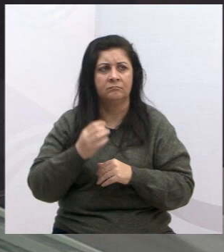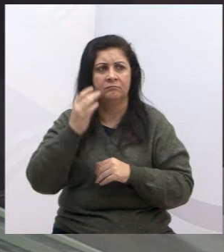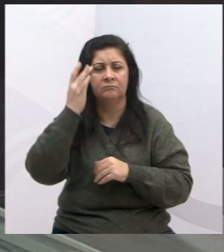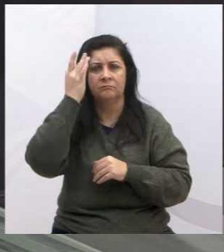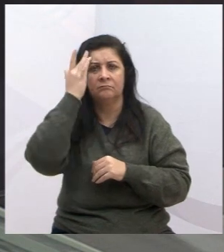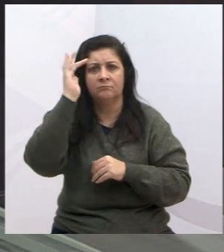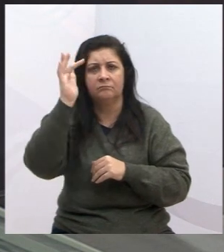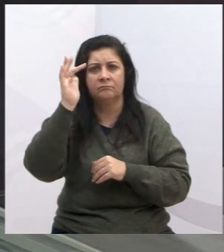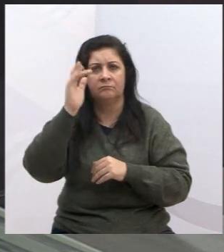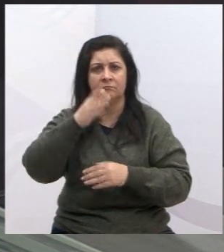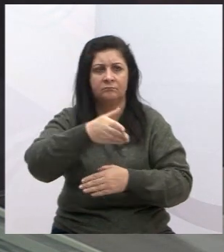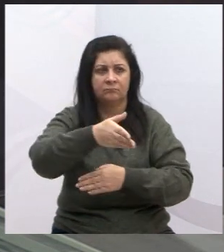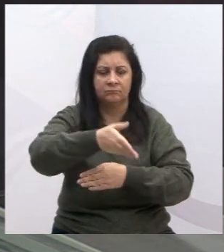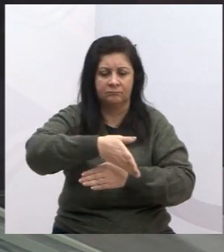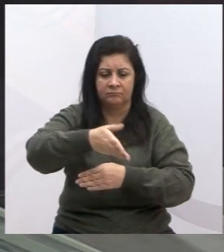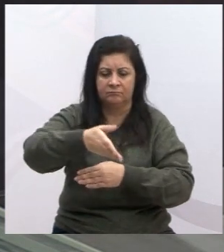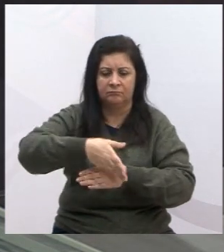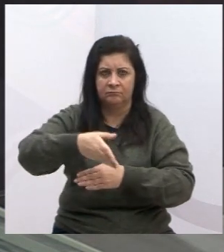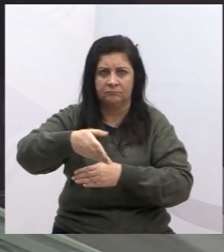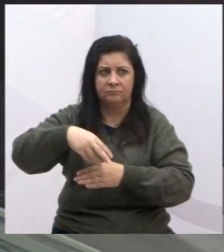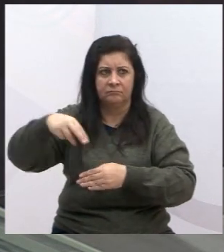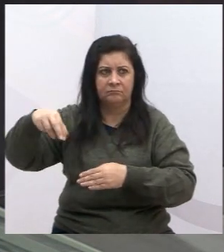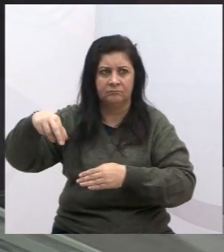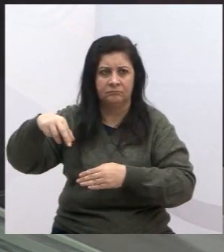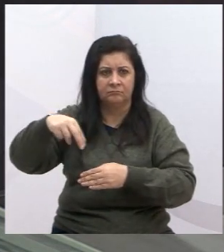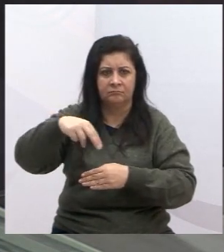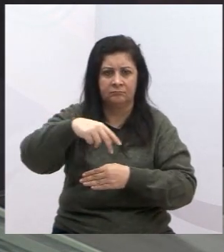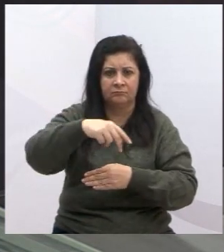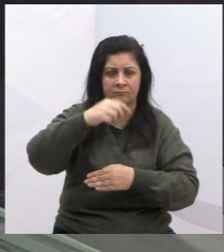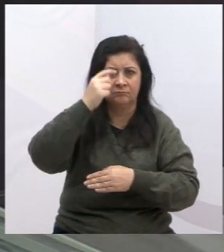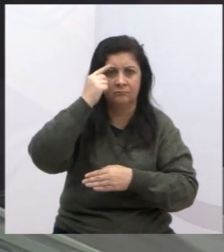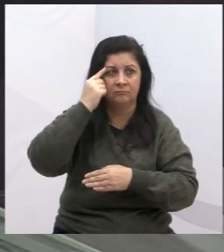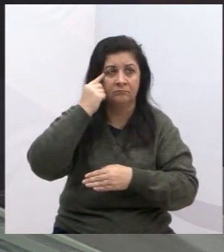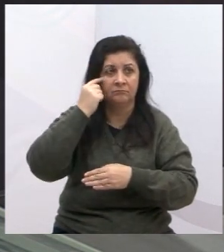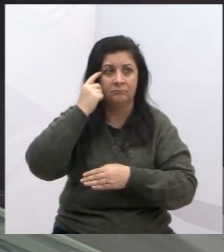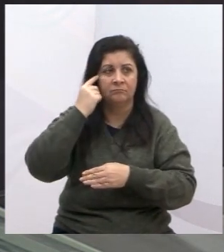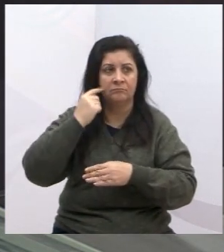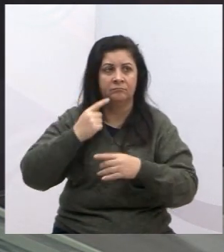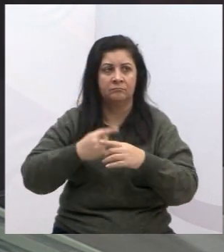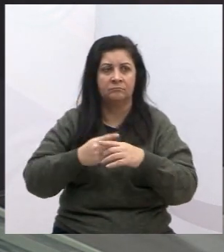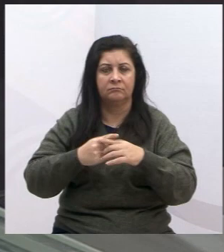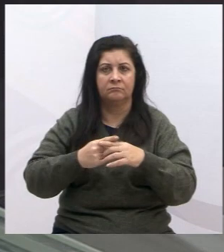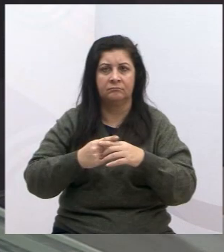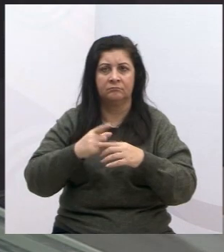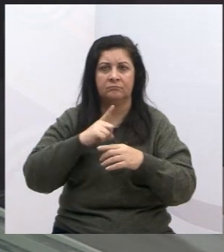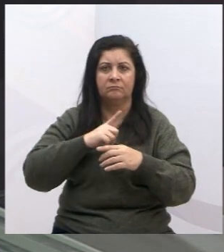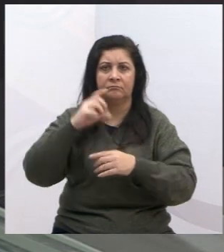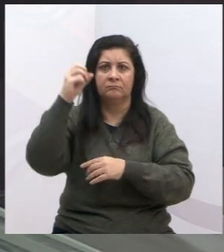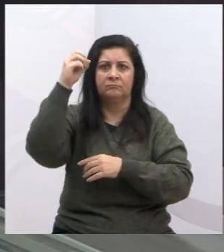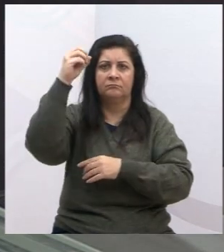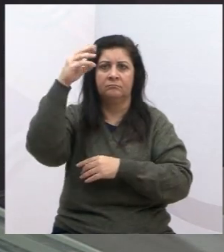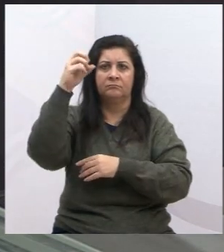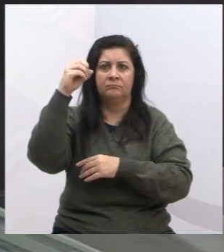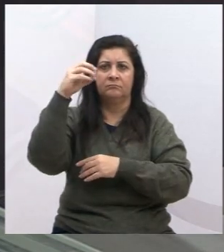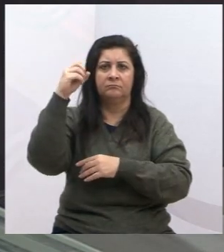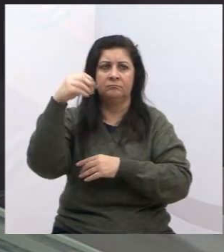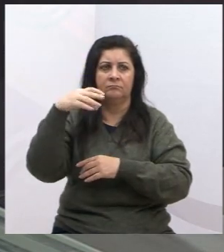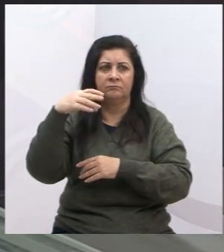essa faixa de pedestres, porque ali em frente ao condomínio Terra de Santana já existe um semáforo junto